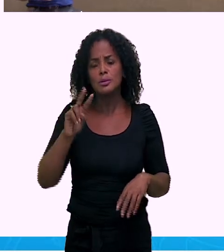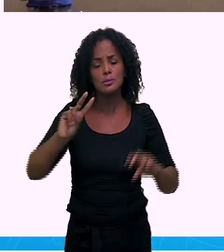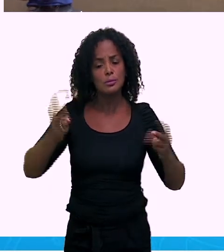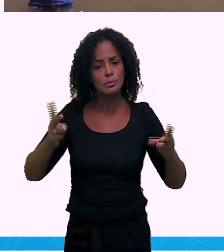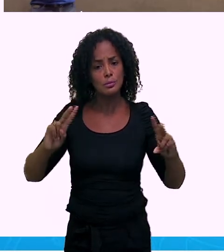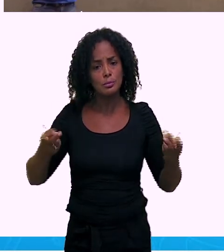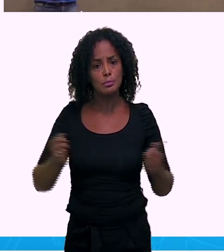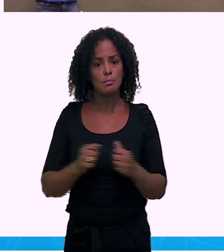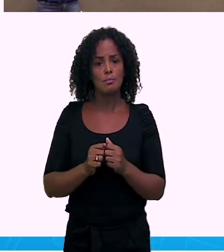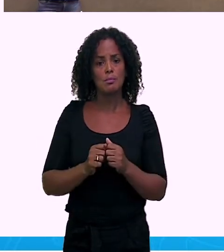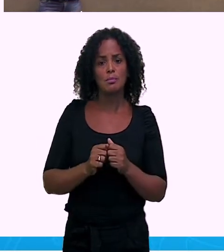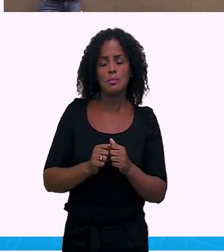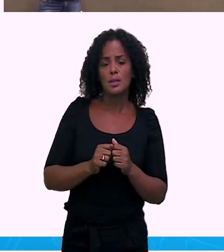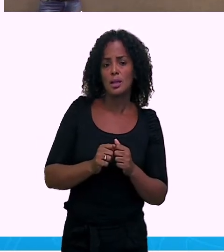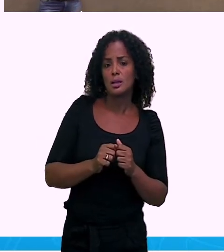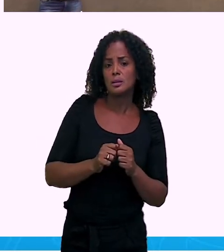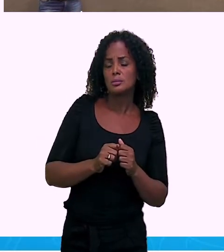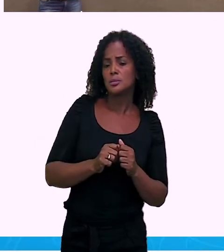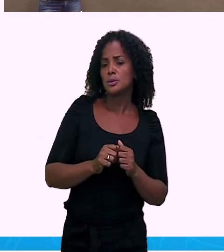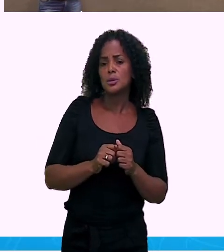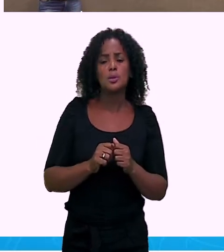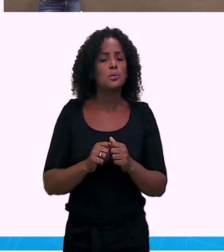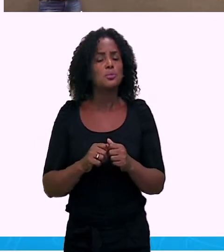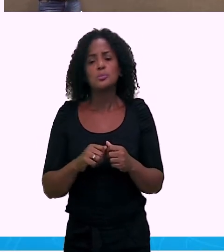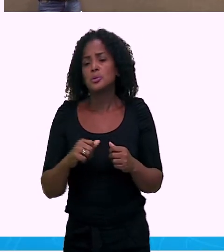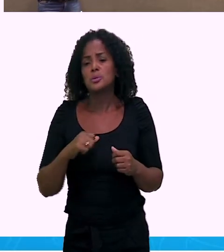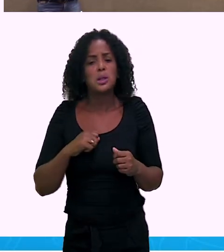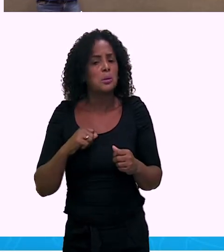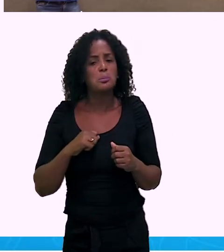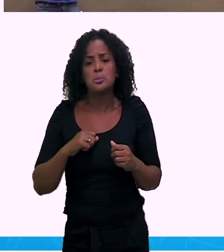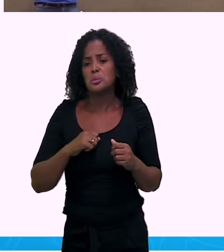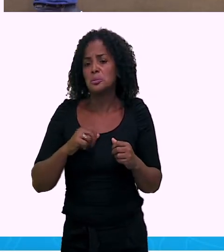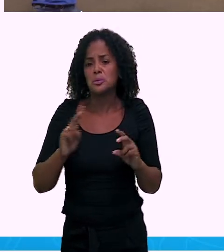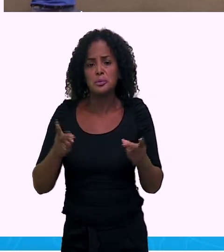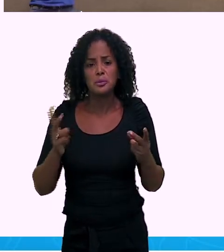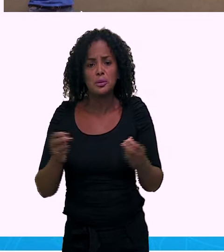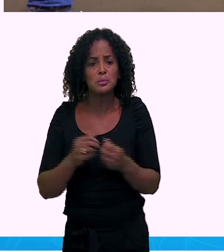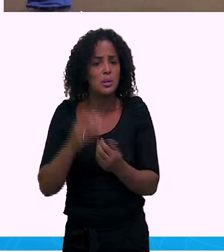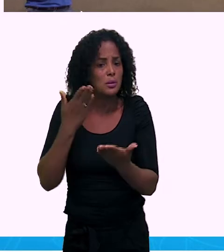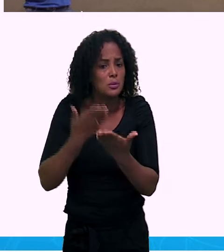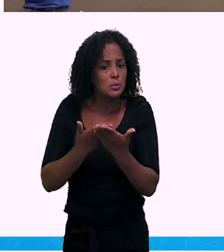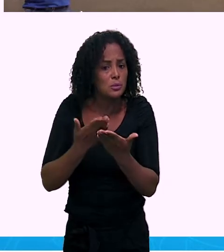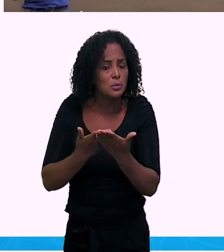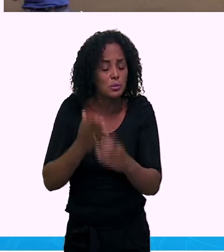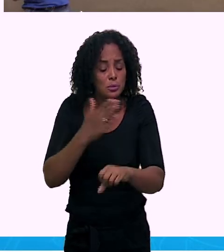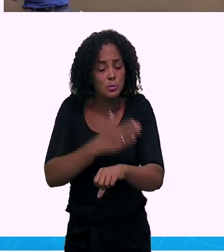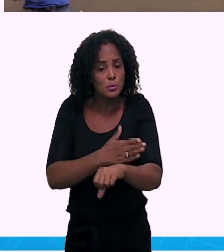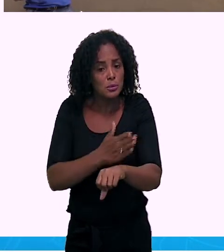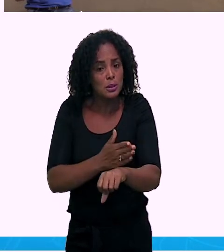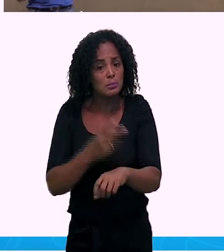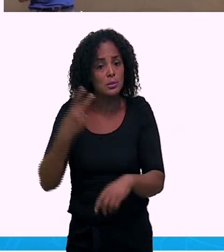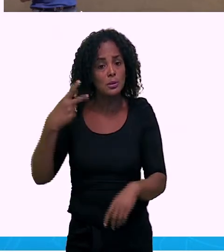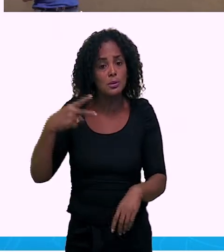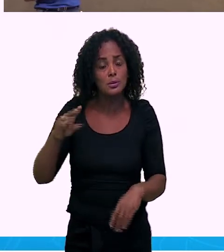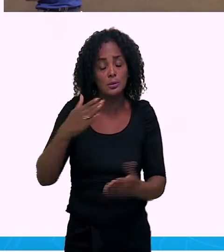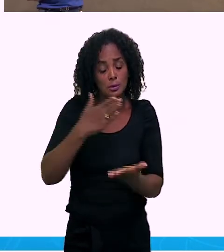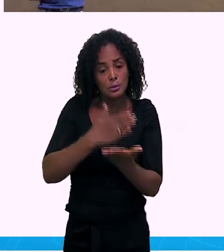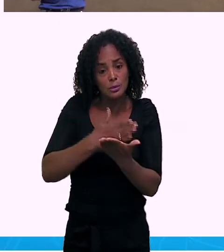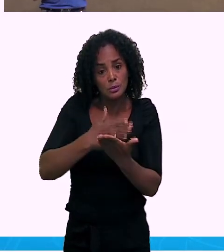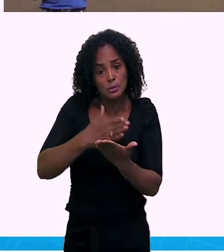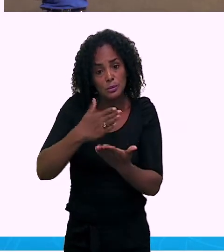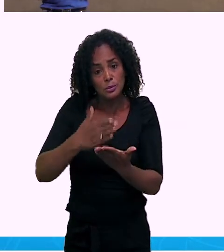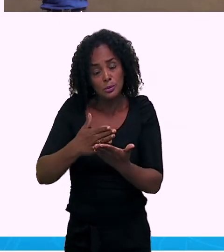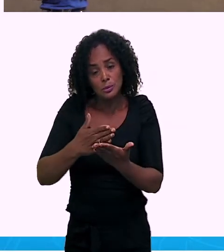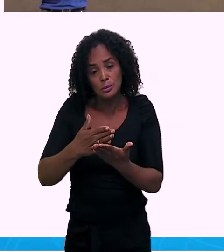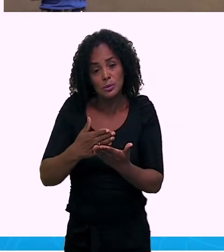O tempo cronológico, eu trouxe aqui o que é a cronologia, é o estudo do tempo e das suas divisões com